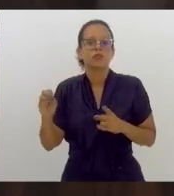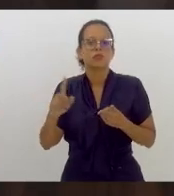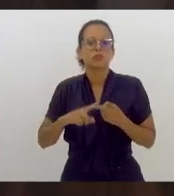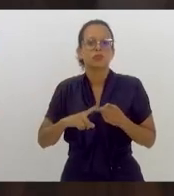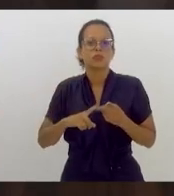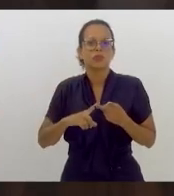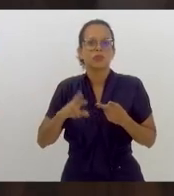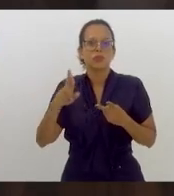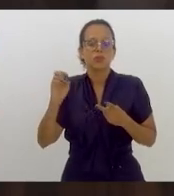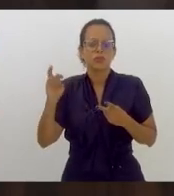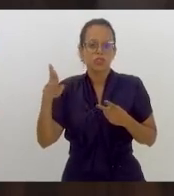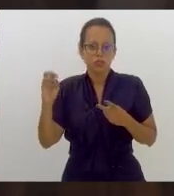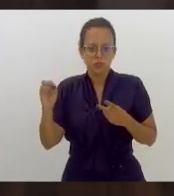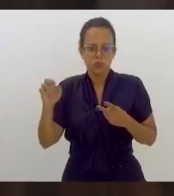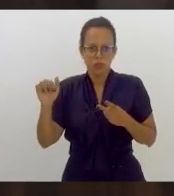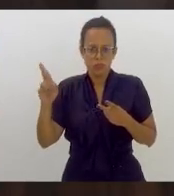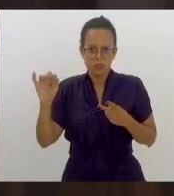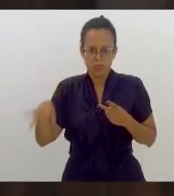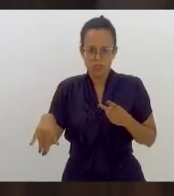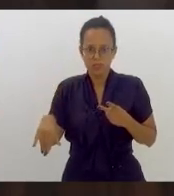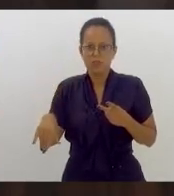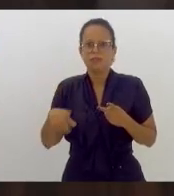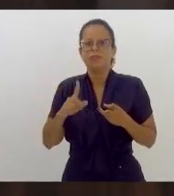deputado Rodrigo Amorim.